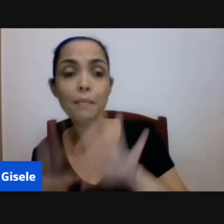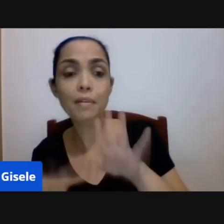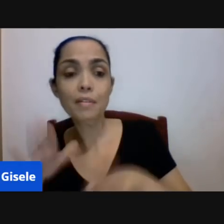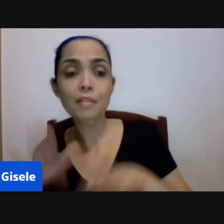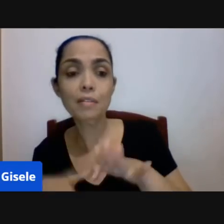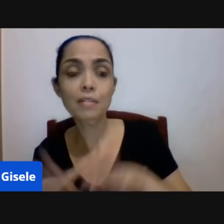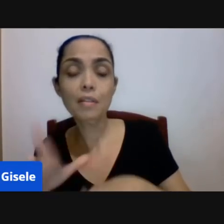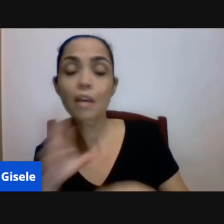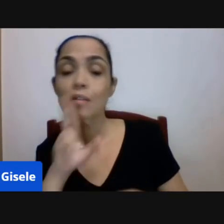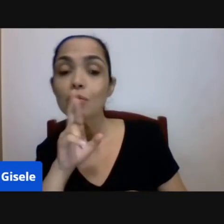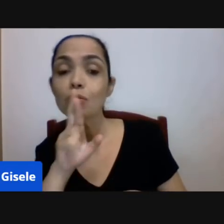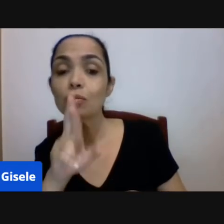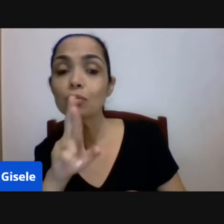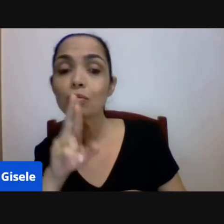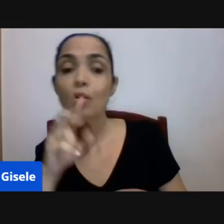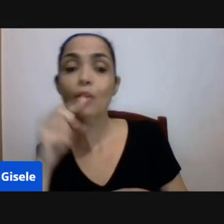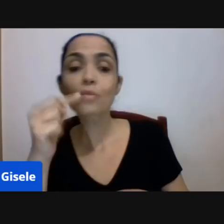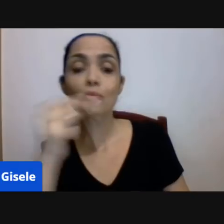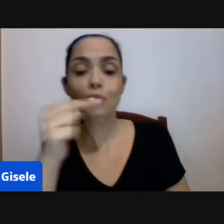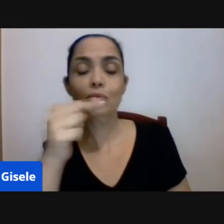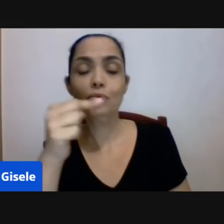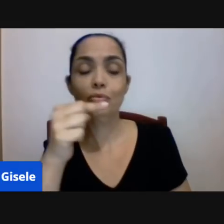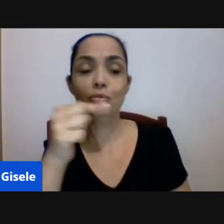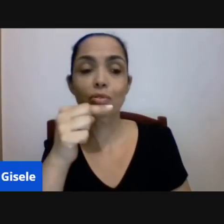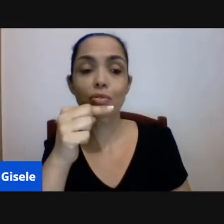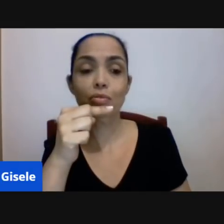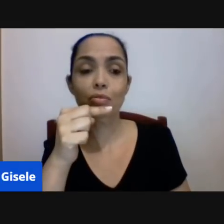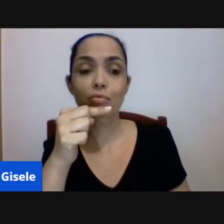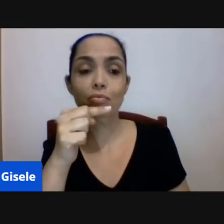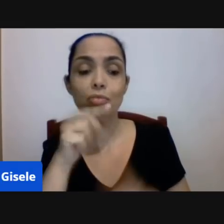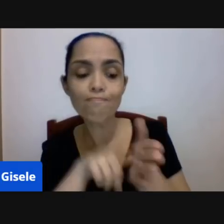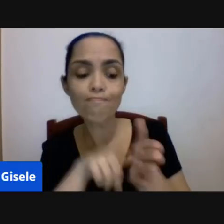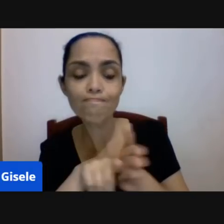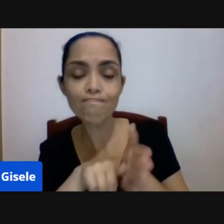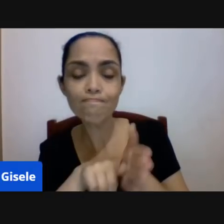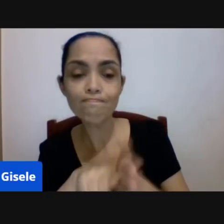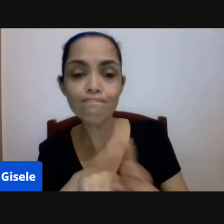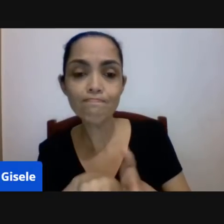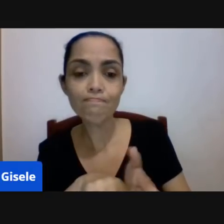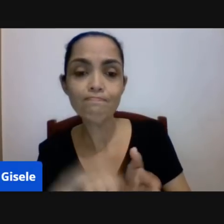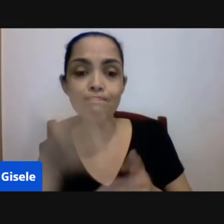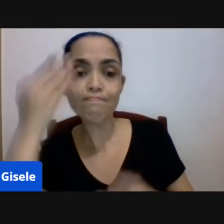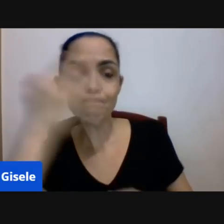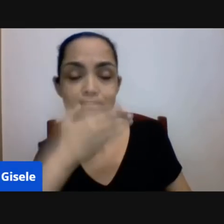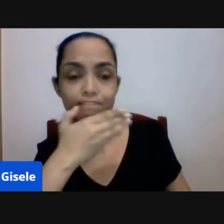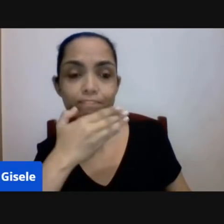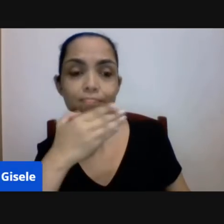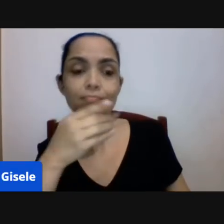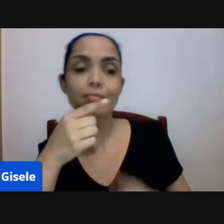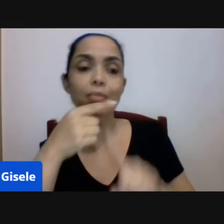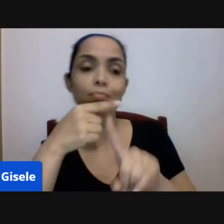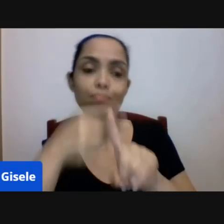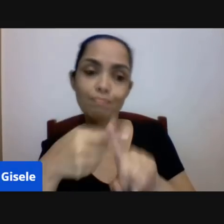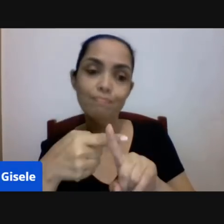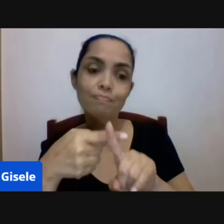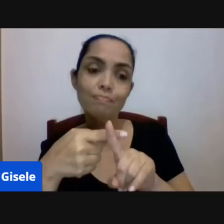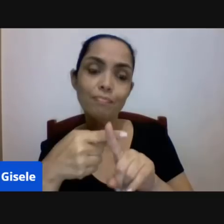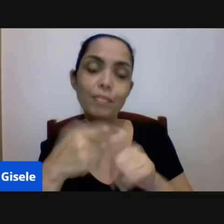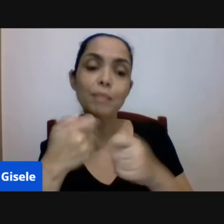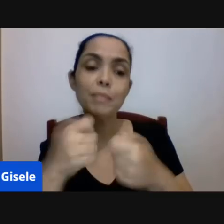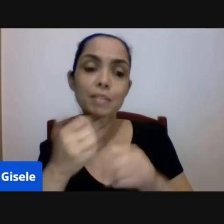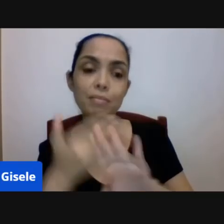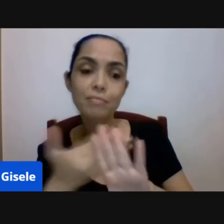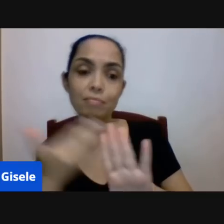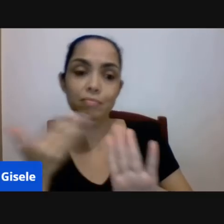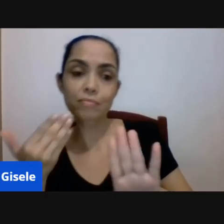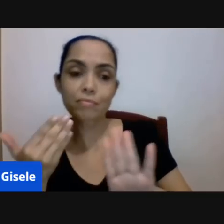saia o resultado negativo do teste dessa pessoa. Agora, se confirmar o teste der positivo, aí realmente tem que se isolar durante o período de 10